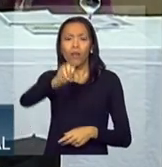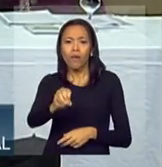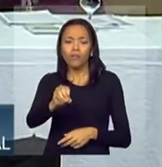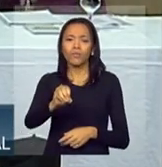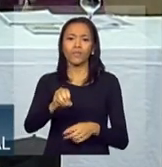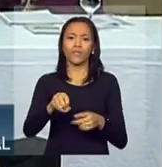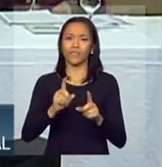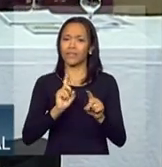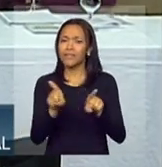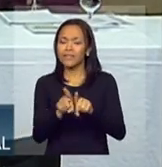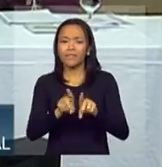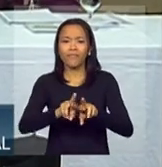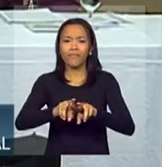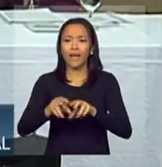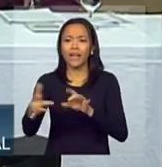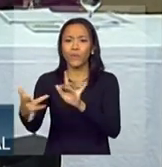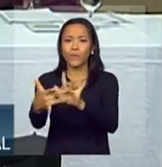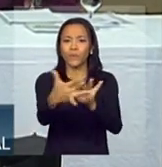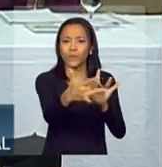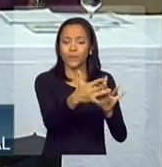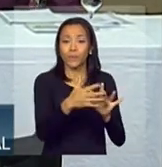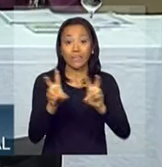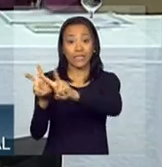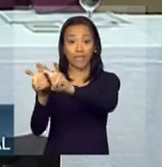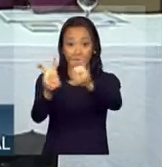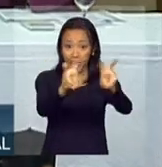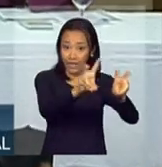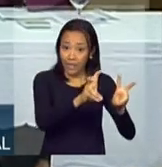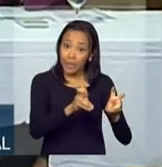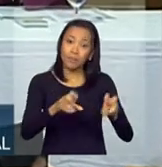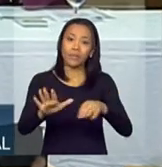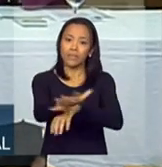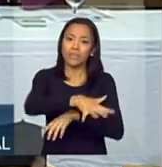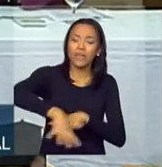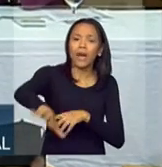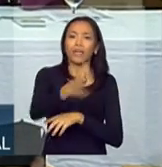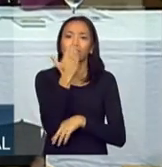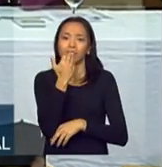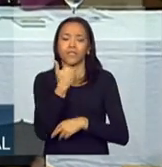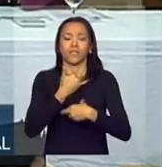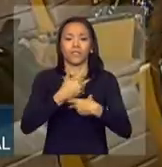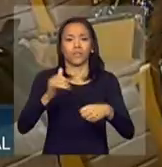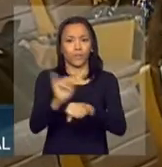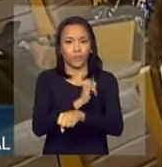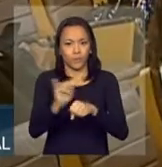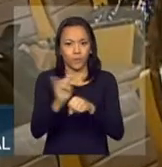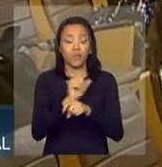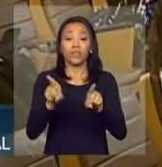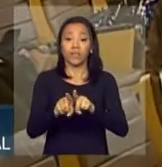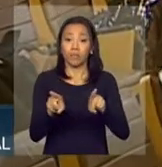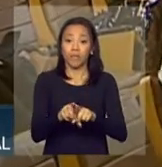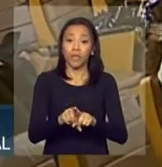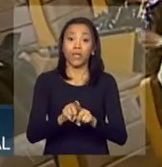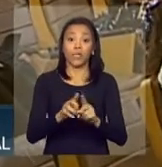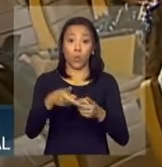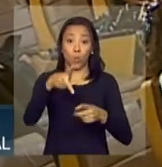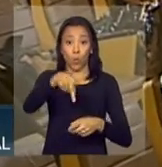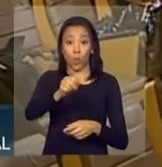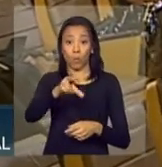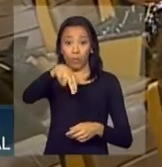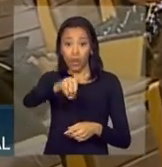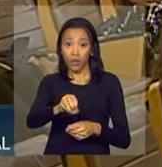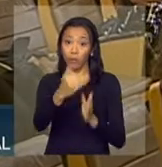com todos os temas da segurança alimentar e nutricional, em especial com o Plano Nacional de Segurança Alimentar e